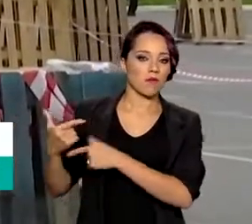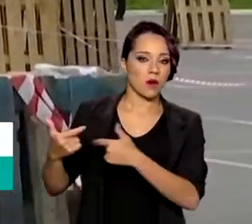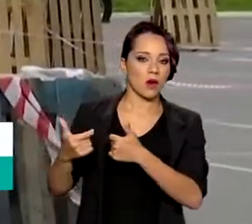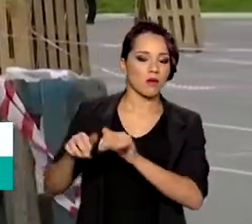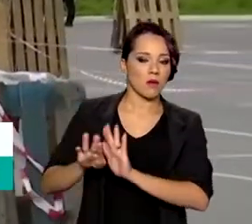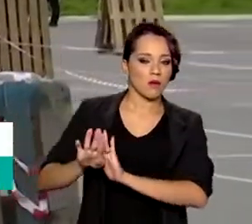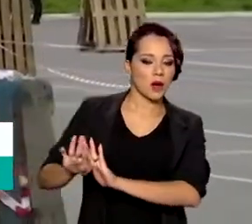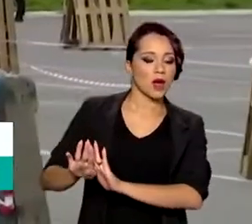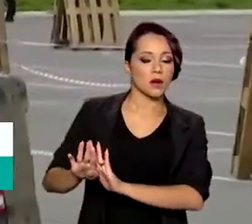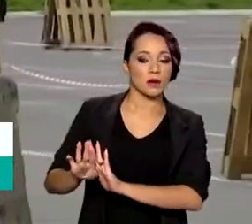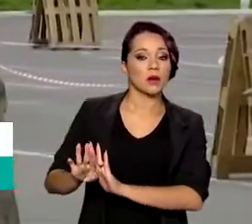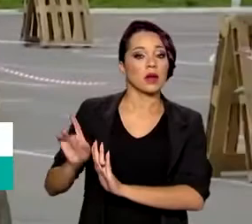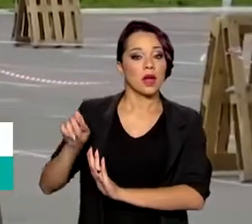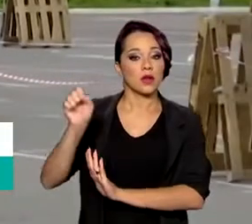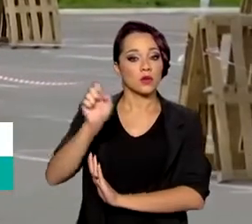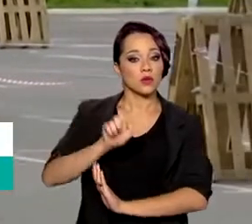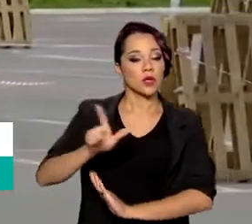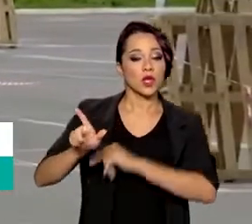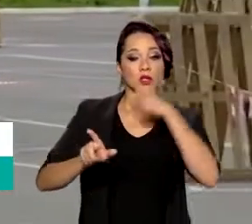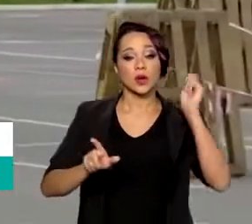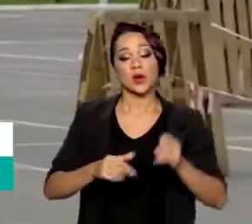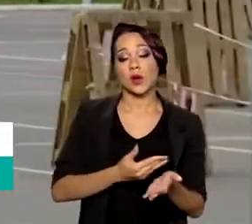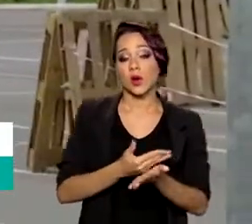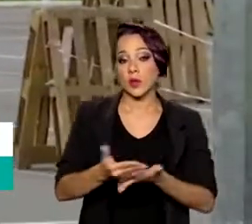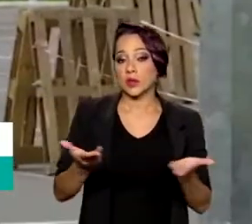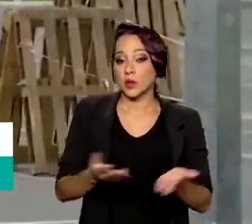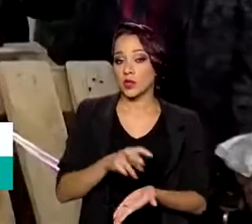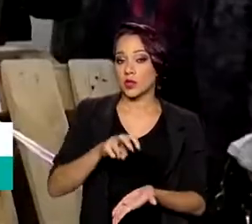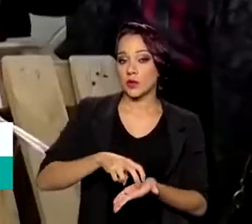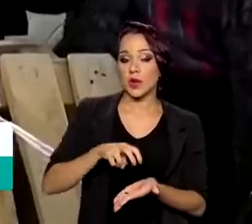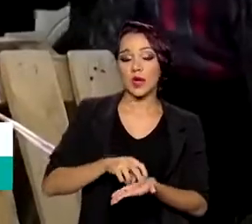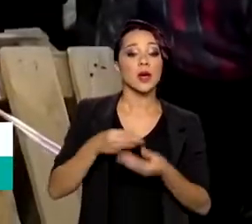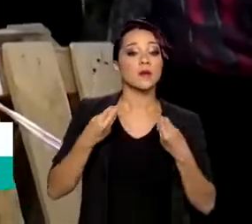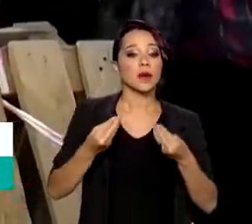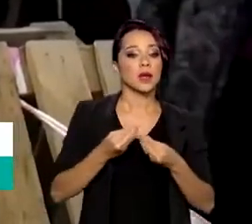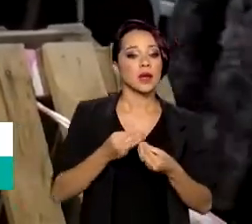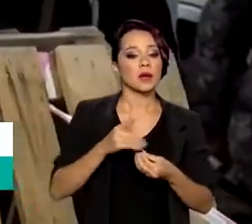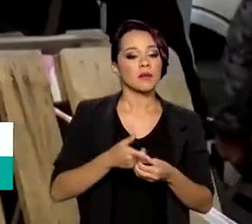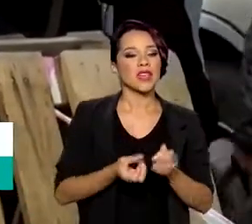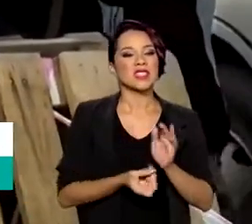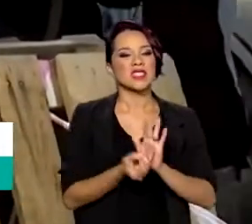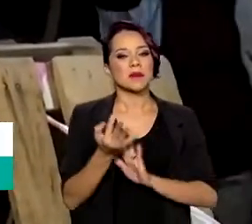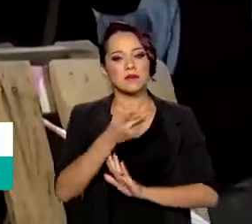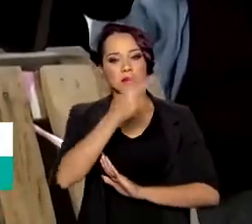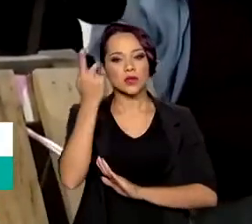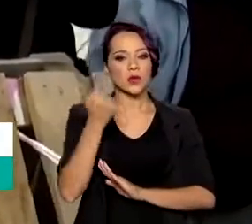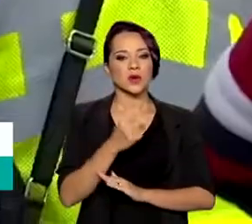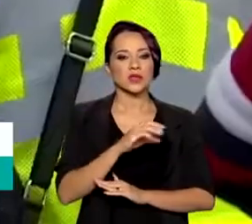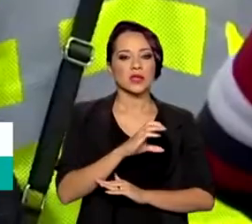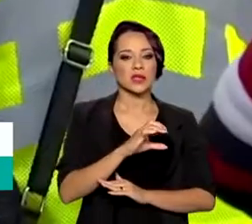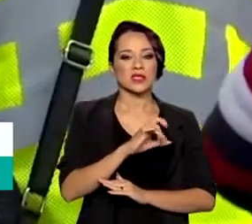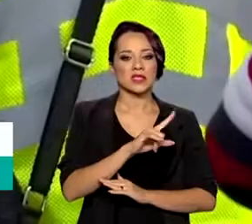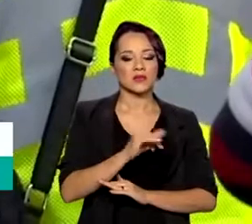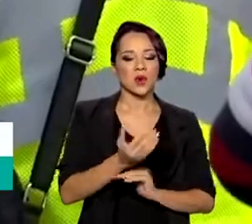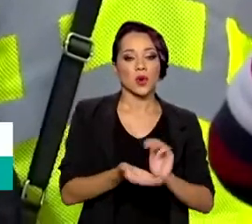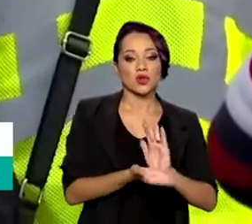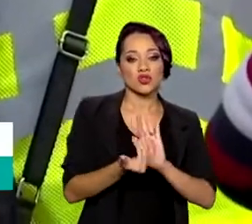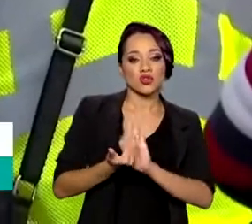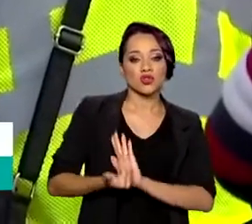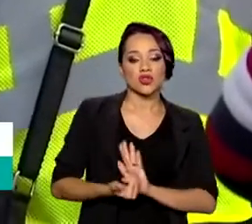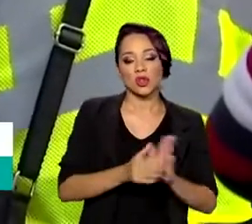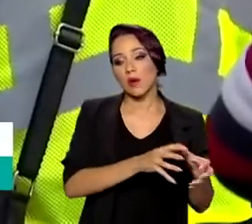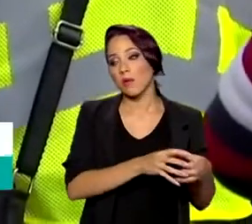no sudeste da Ucrânia, entrou em vigor nessa manhã para a retirada de centenas de pessoas do subsolo do